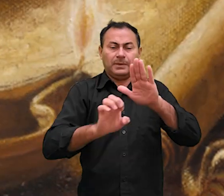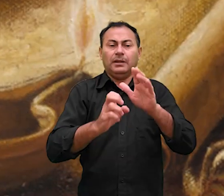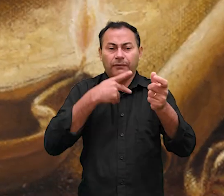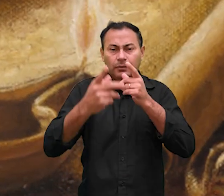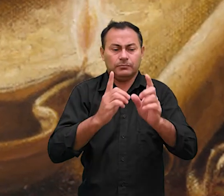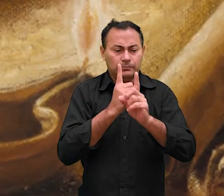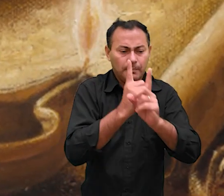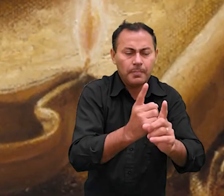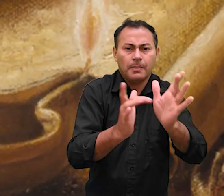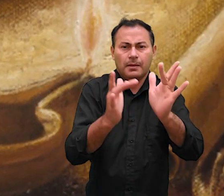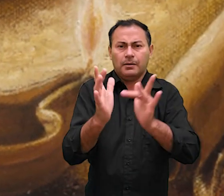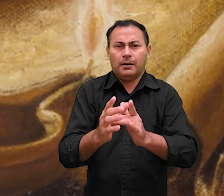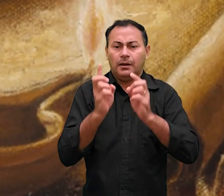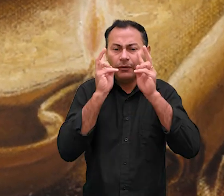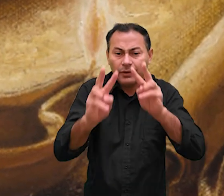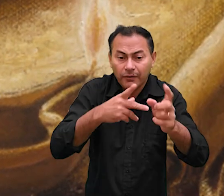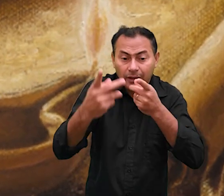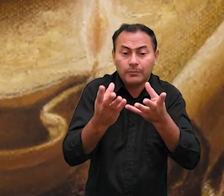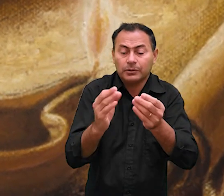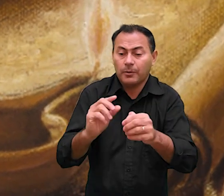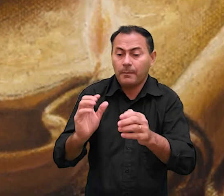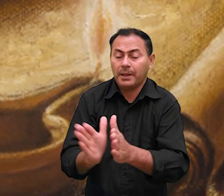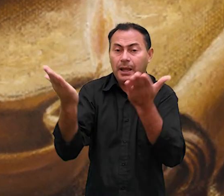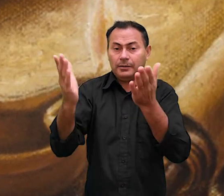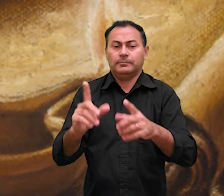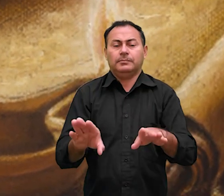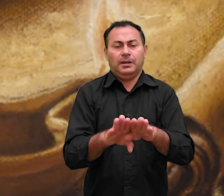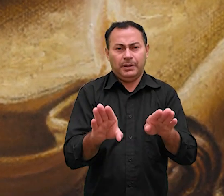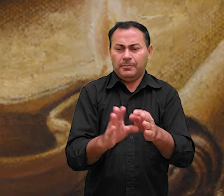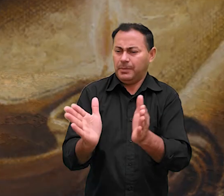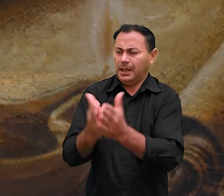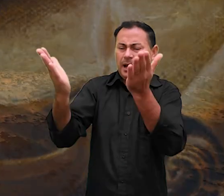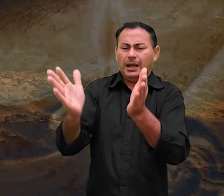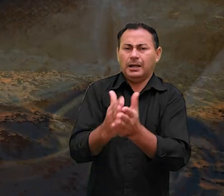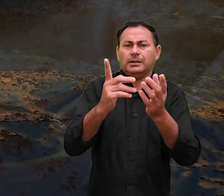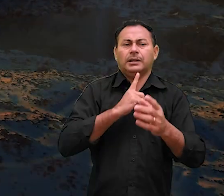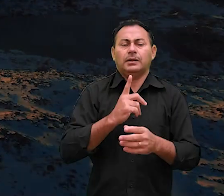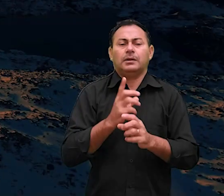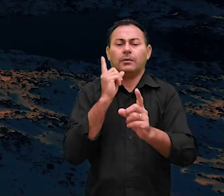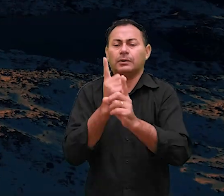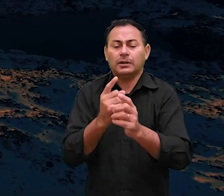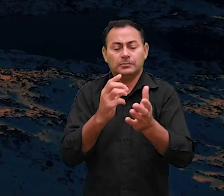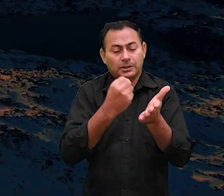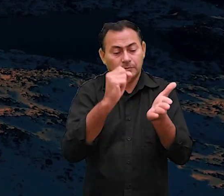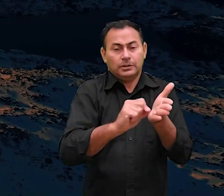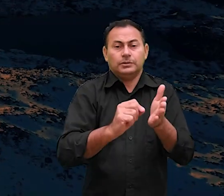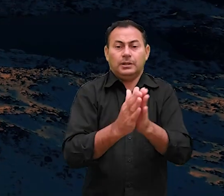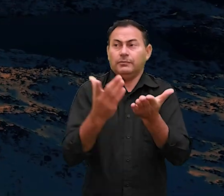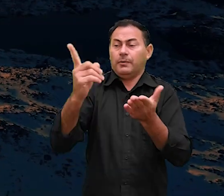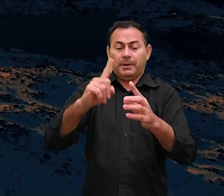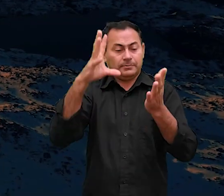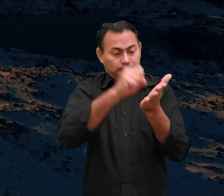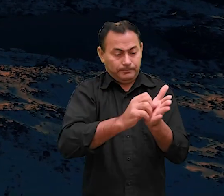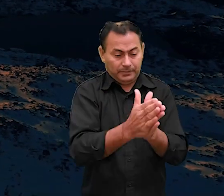disse: os discípulos de Jesus o viram fazer muitos milagres, além dos que lhes tenho contado nesse livro, mas